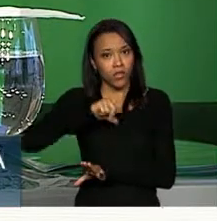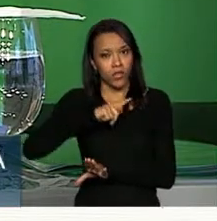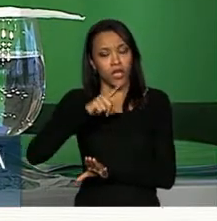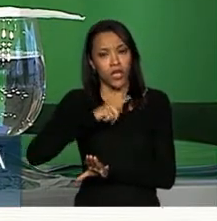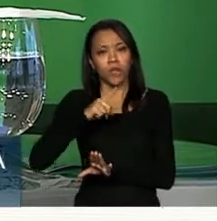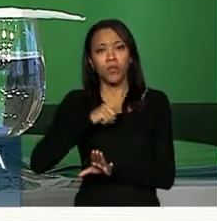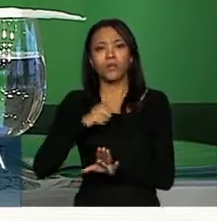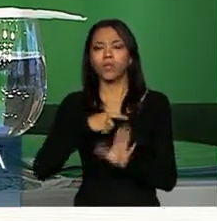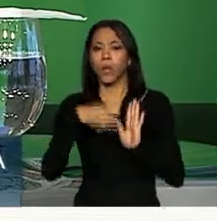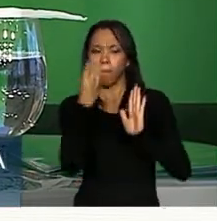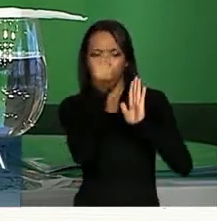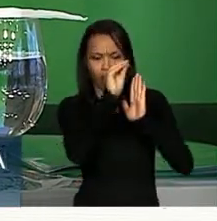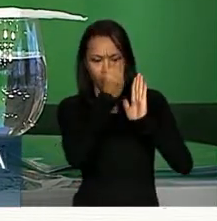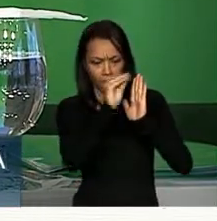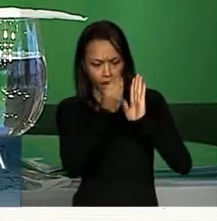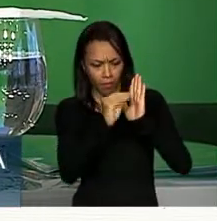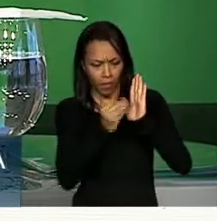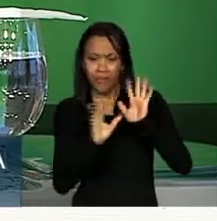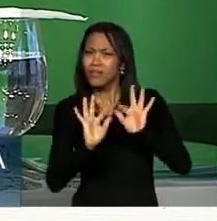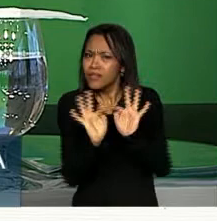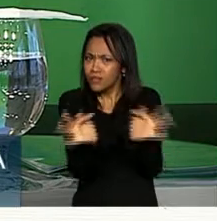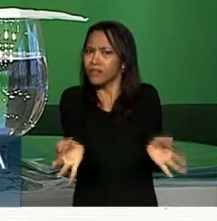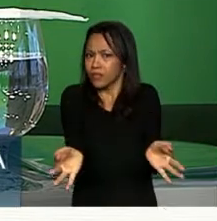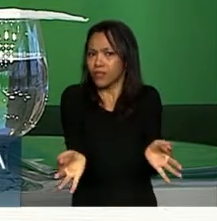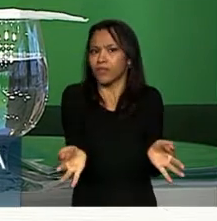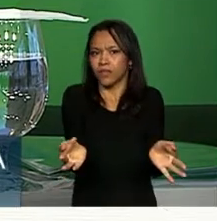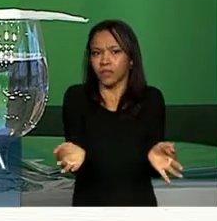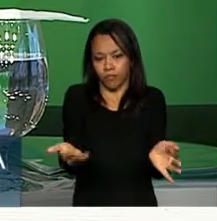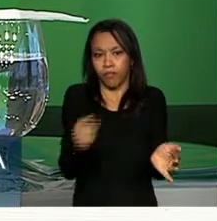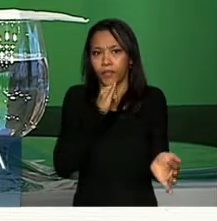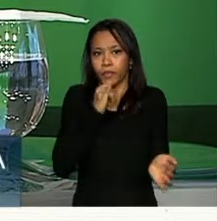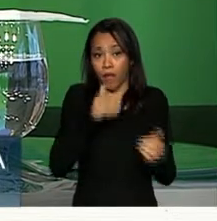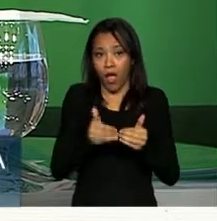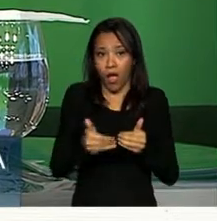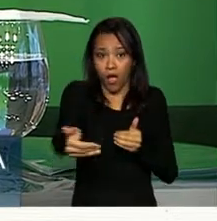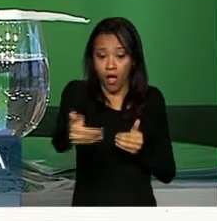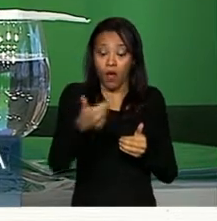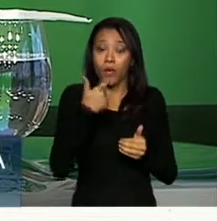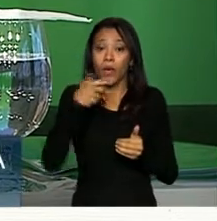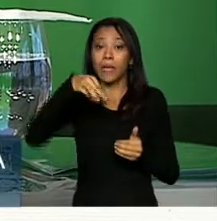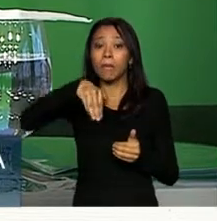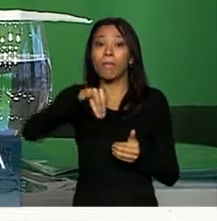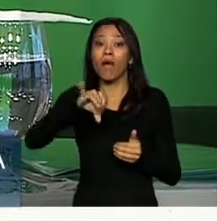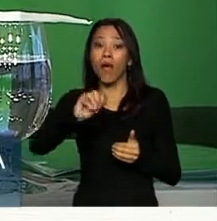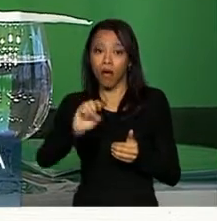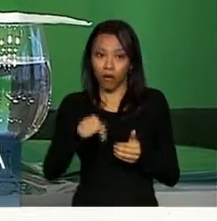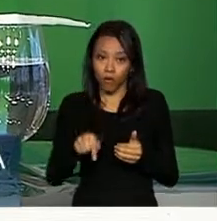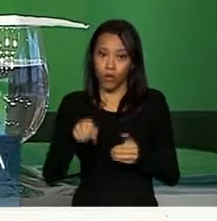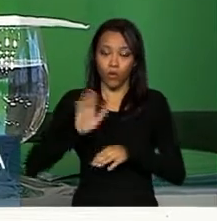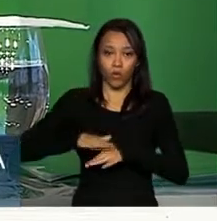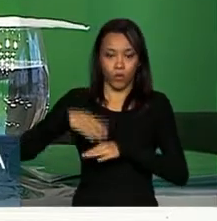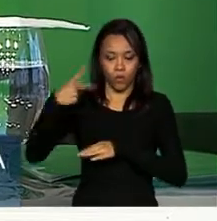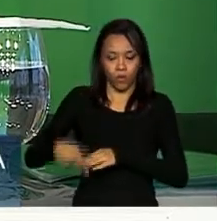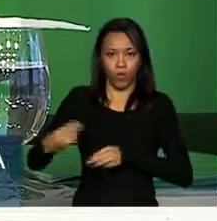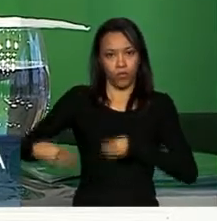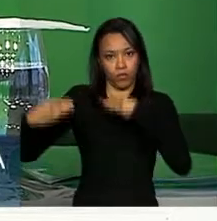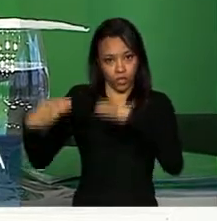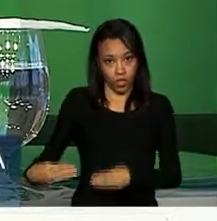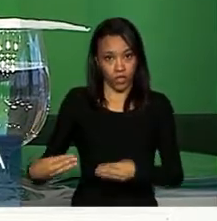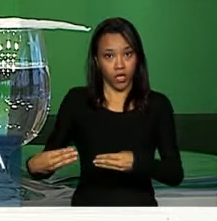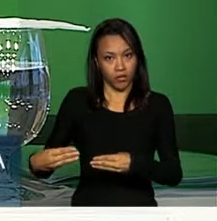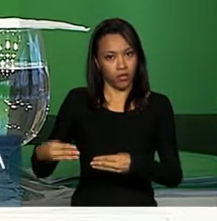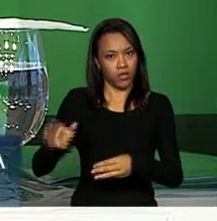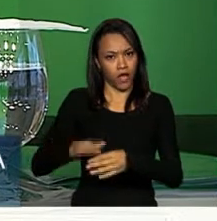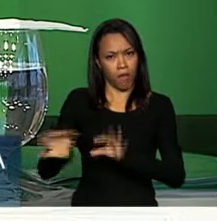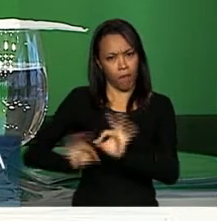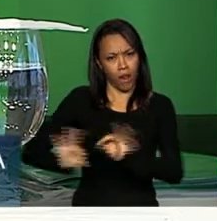muito simples. Agora, em maio, com o término do planejamento estratégico do próprio Ministério, que o ministro Patrus está